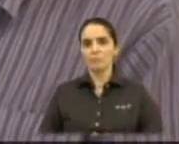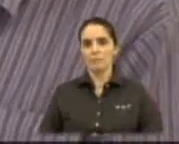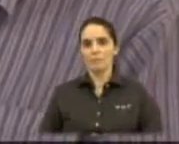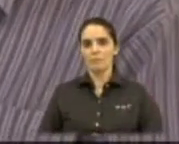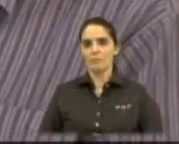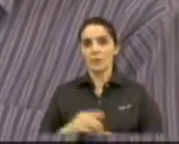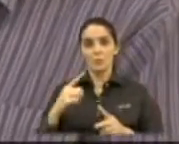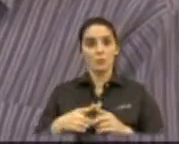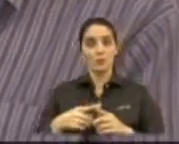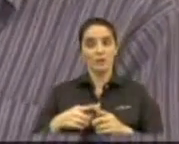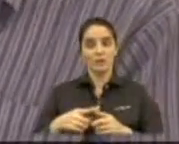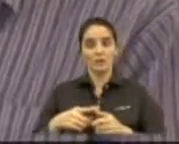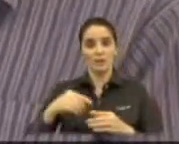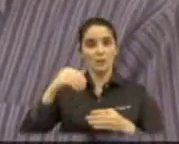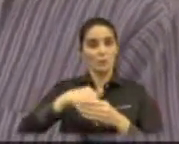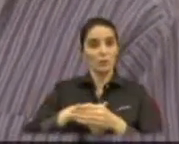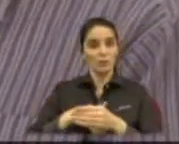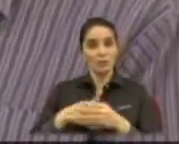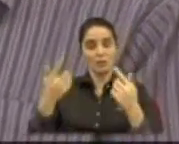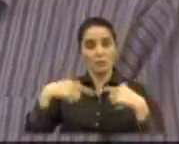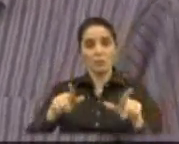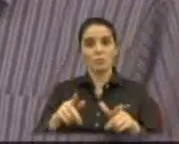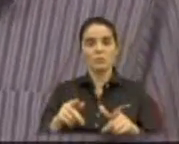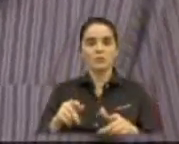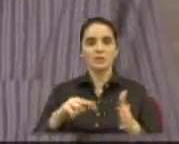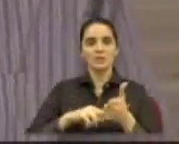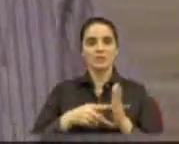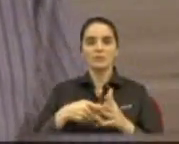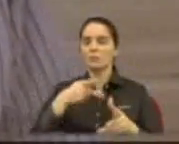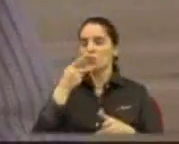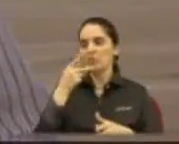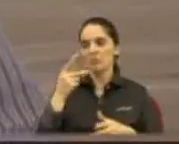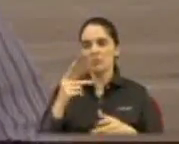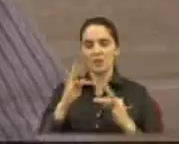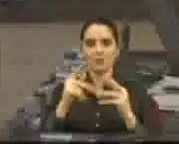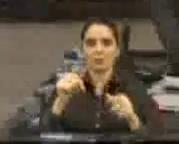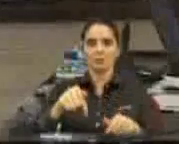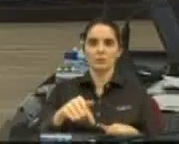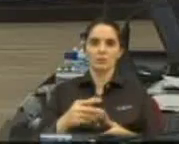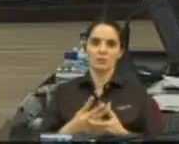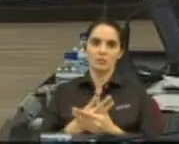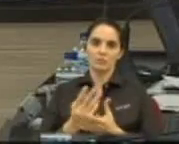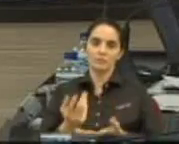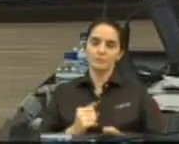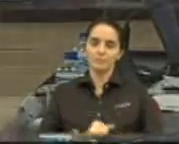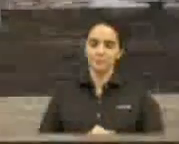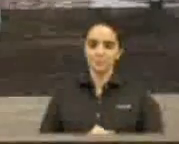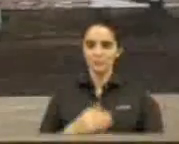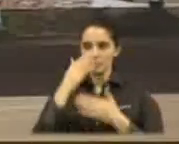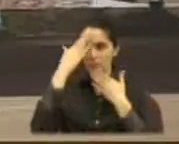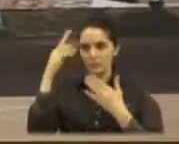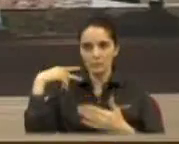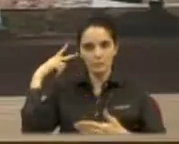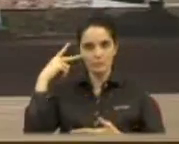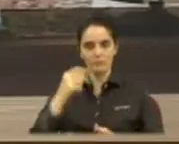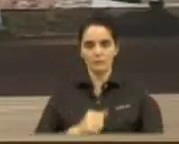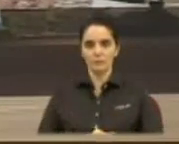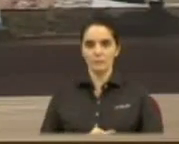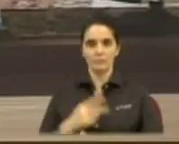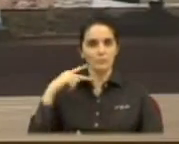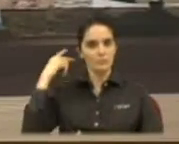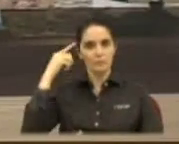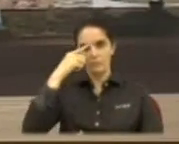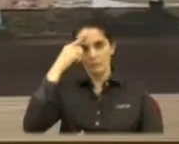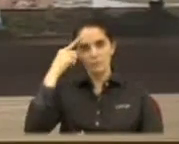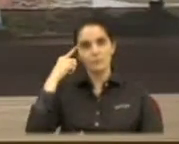venham e falem o que quiser nessa cidade. Obrigado, senhor presidente, obrigado, vereadores e vereadoras. Agora, como combinado, o